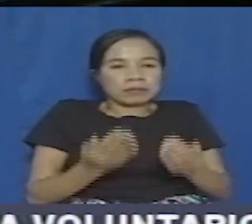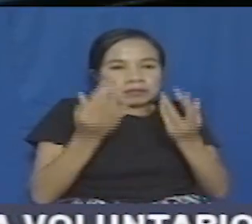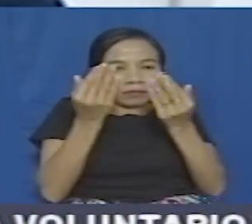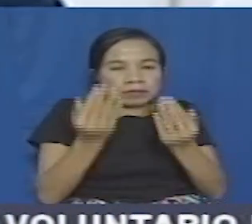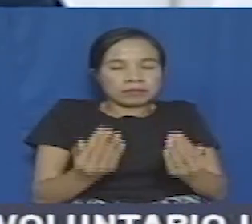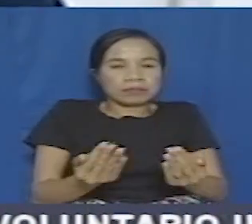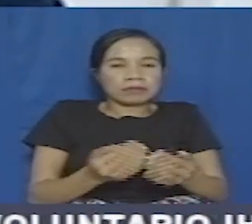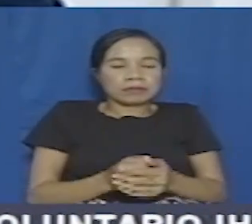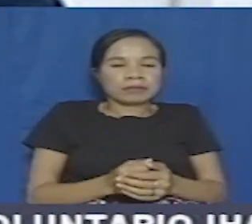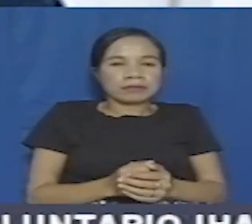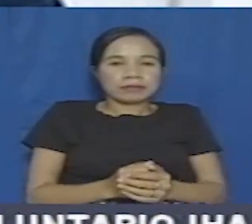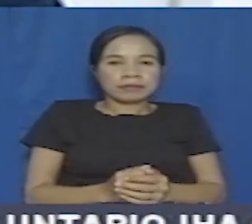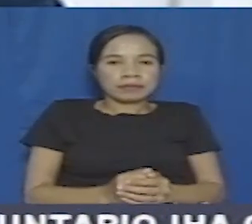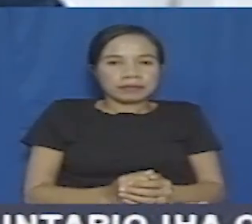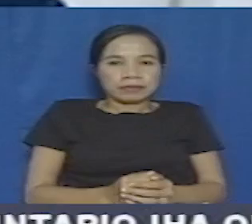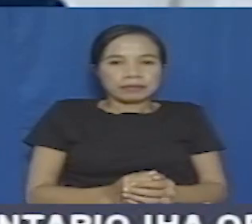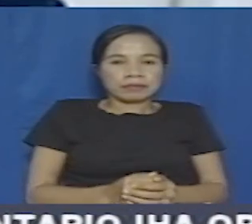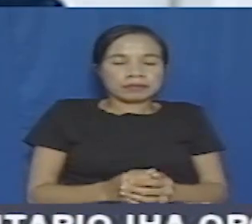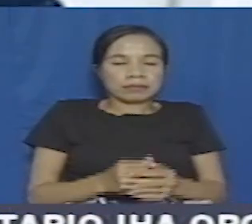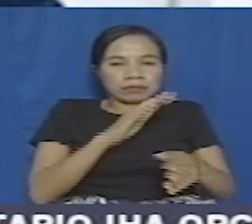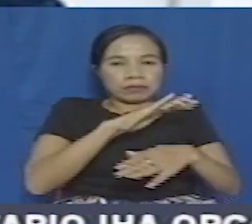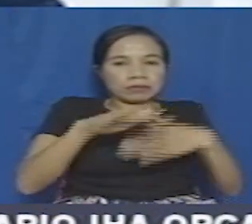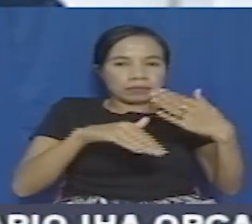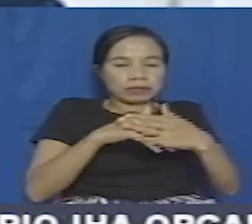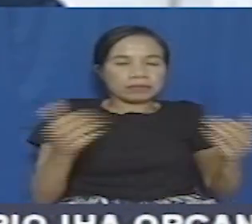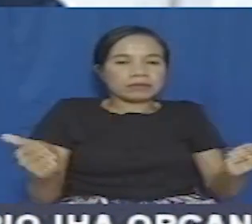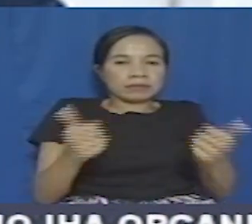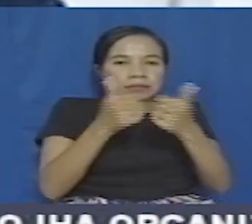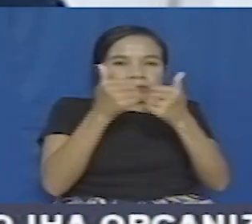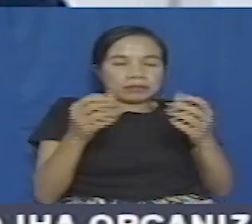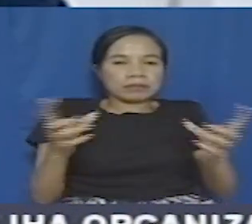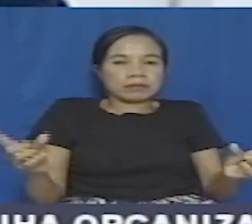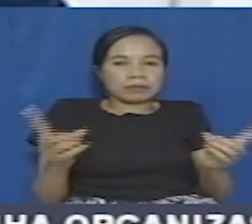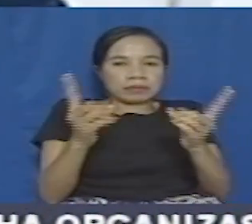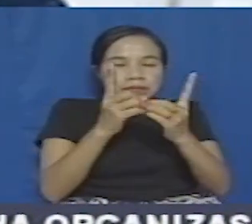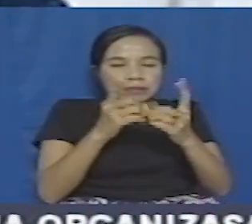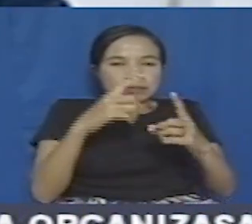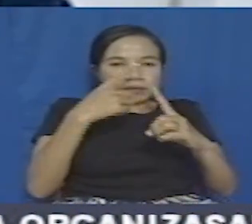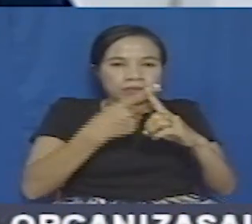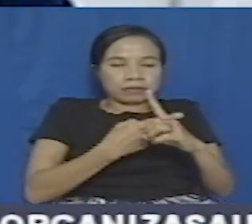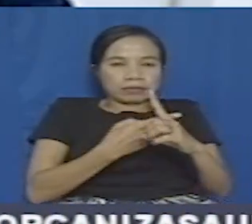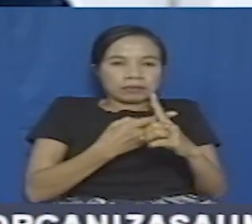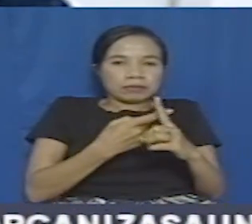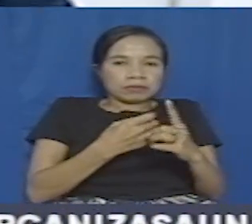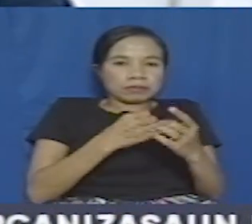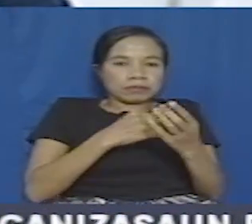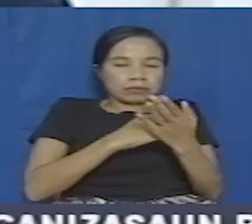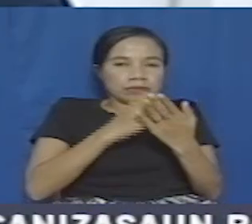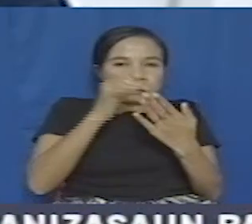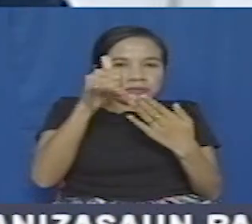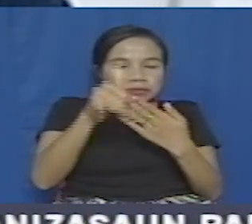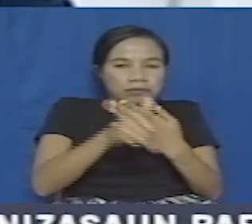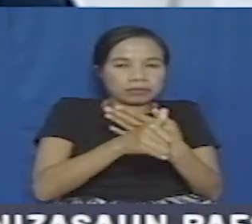kaman. Total accidente neve ma acontece ia fulan julho